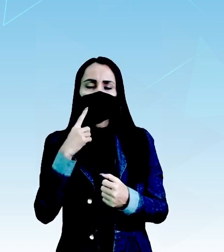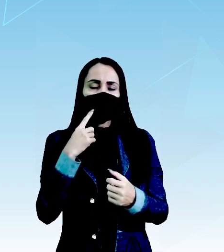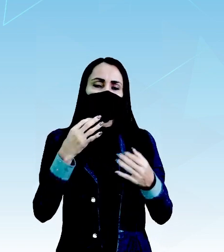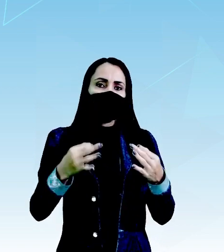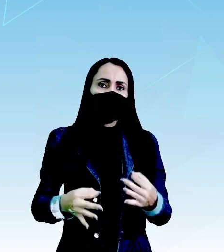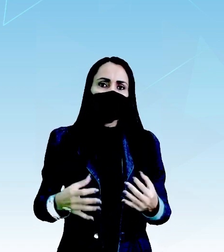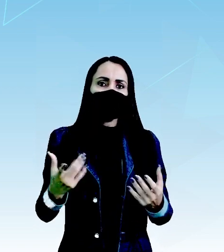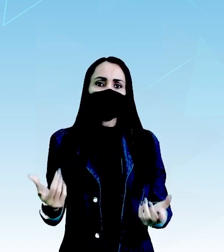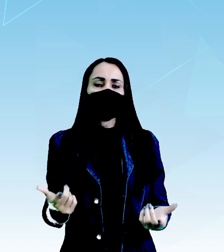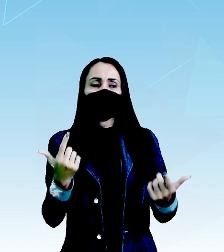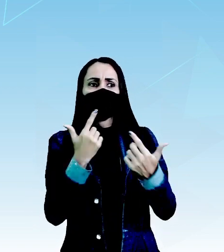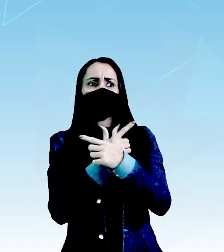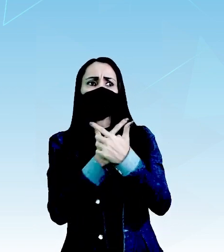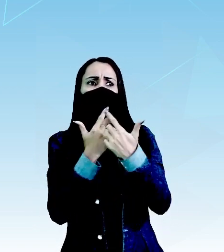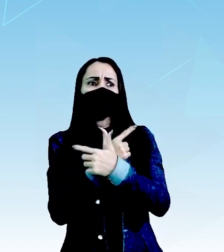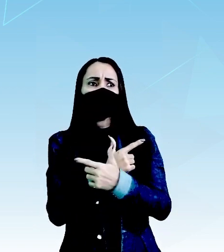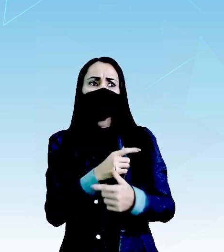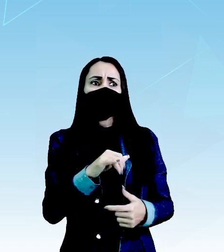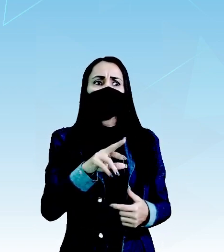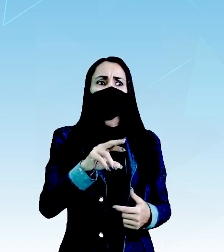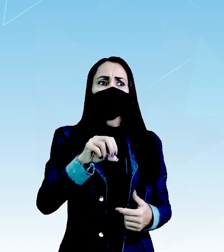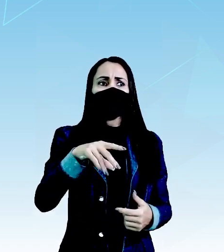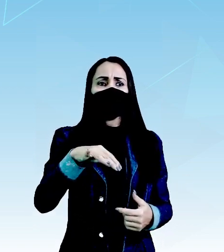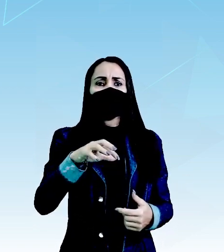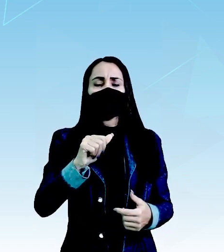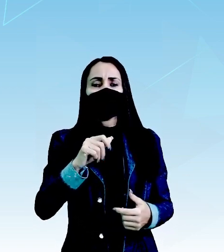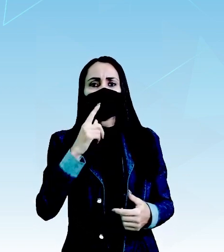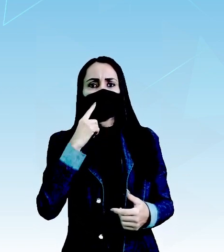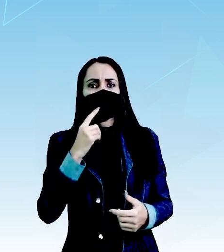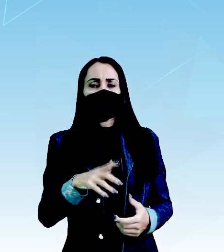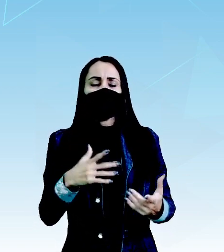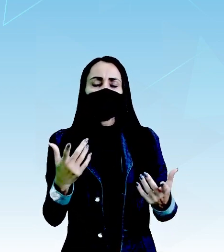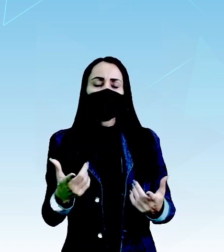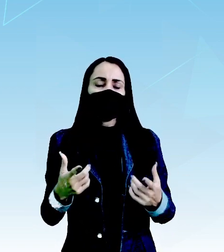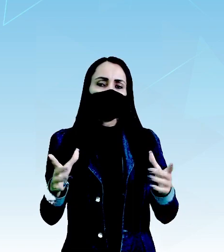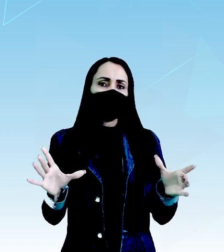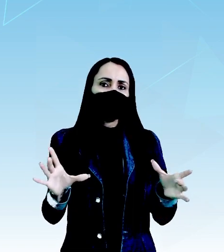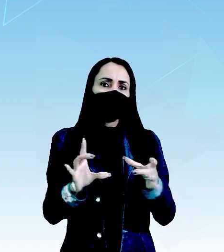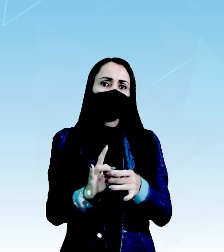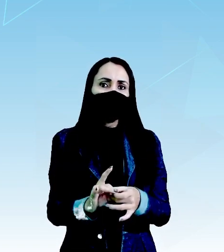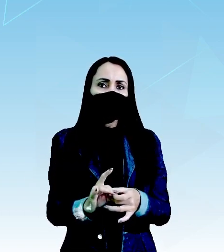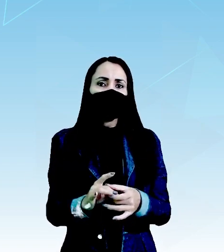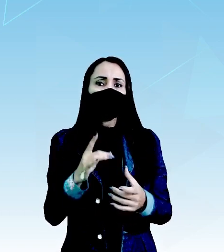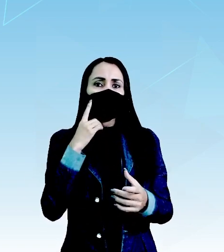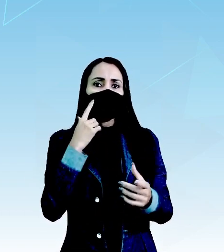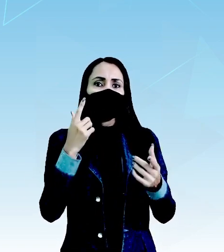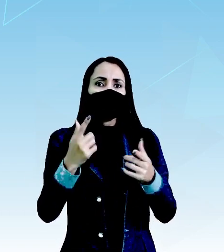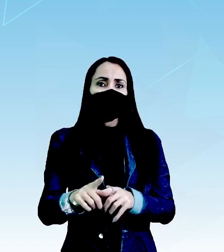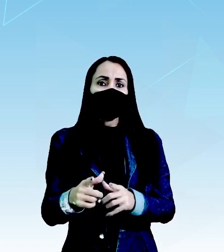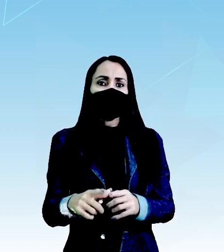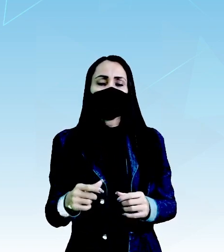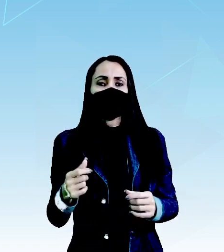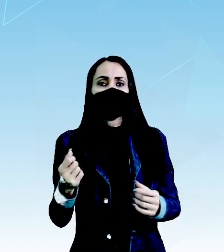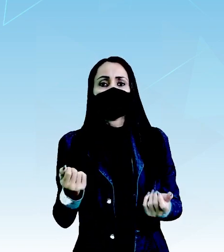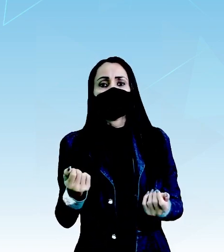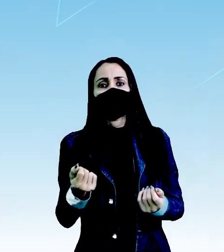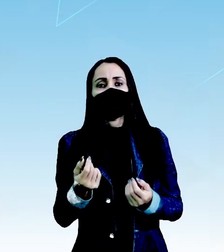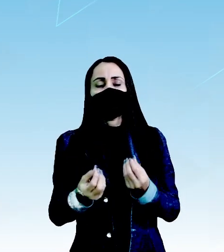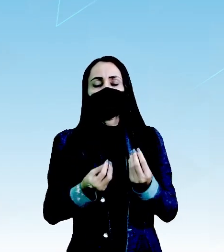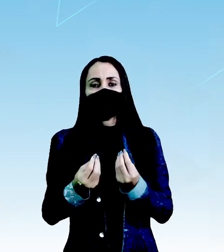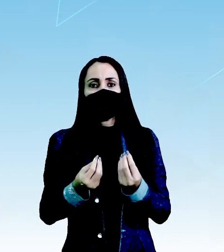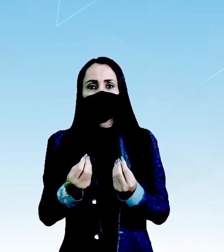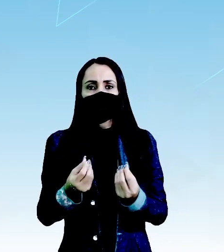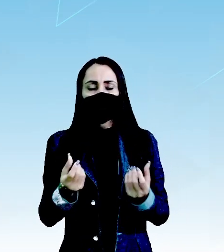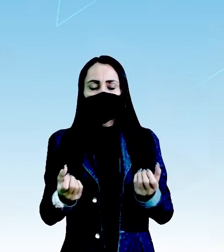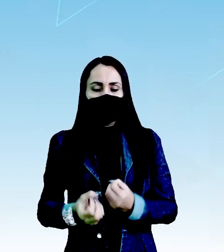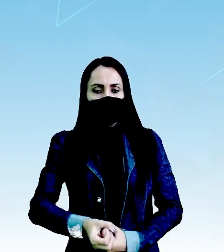A ironia, o que é uma ironia? Uma figura de linguagem que justamente ela provoca o quê? É dizer alguma